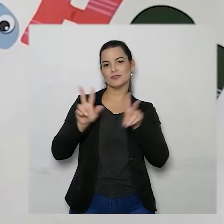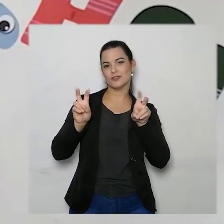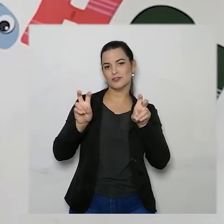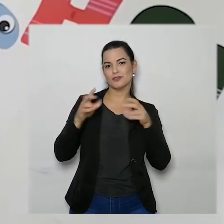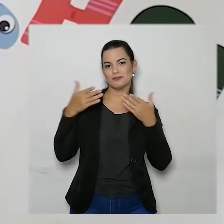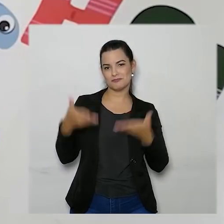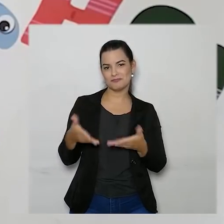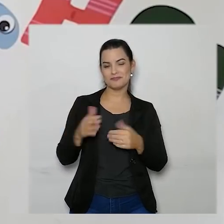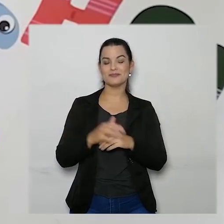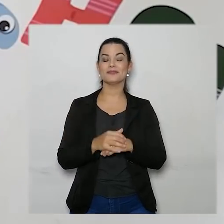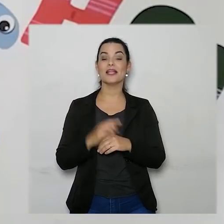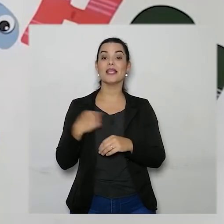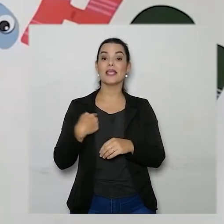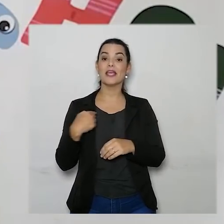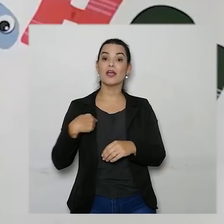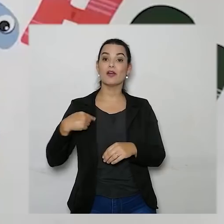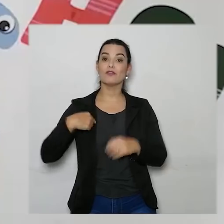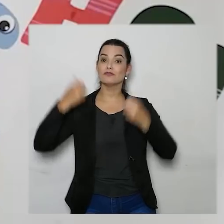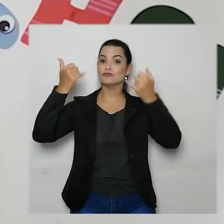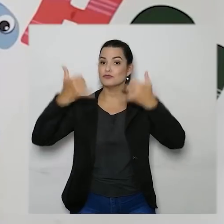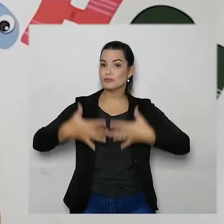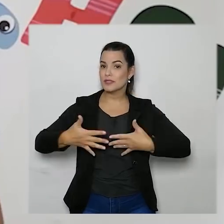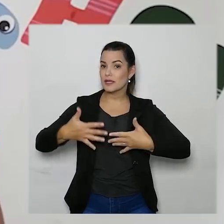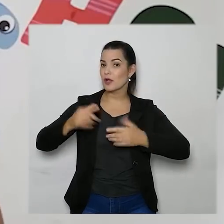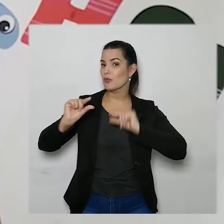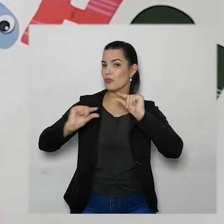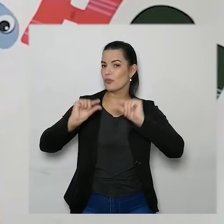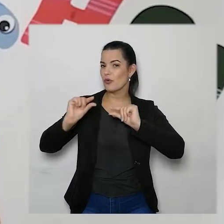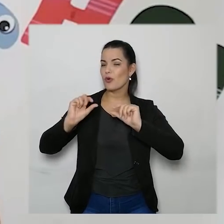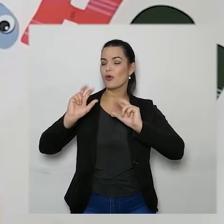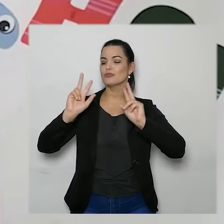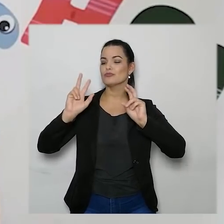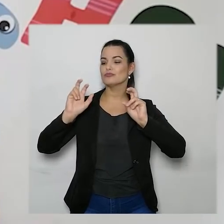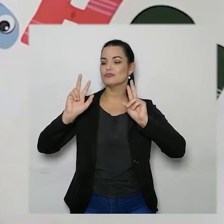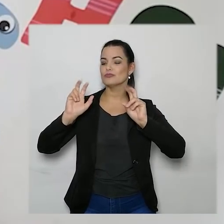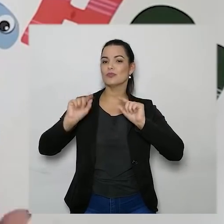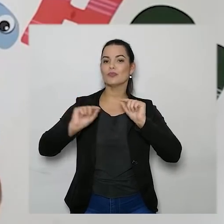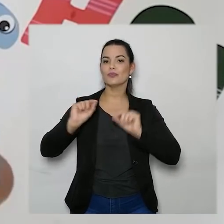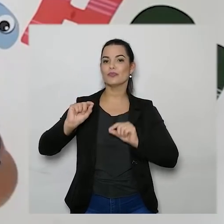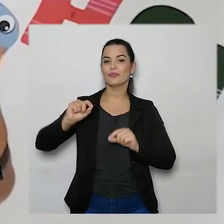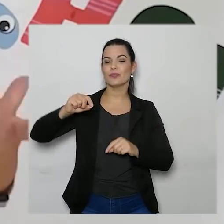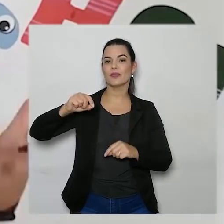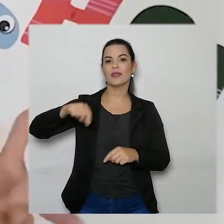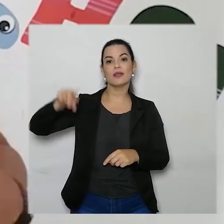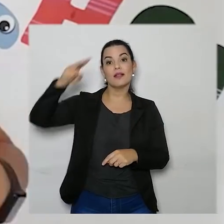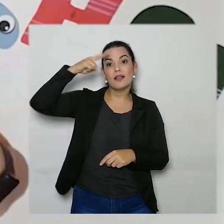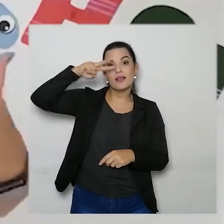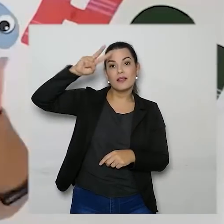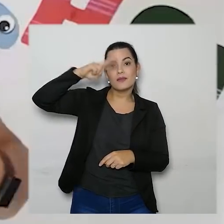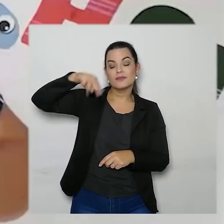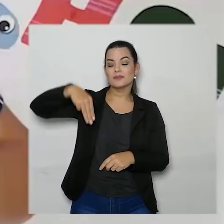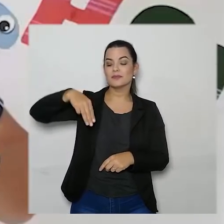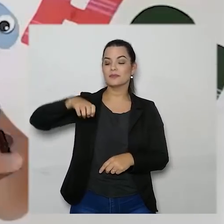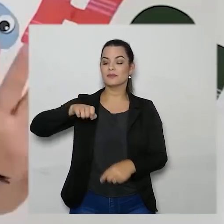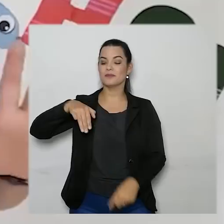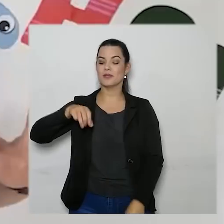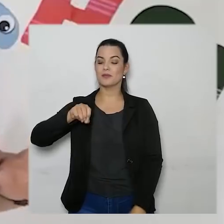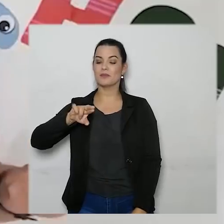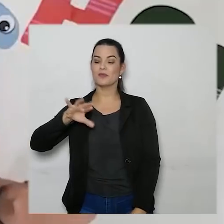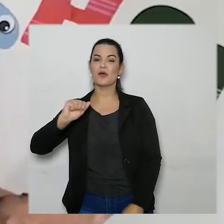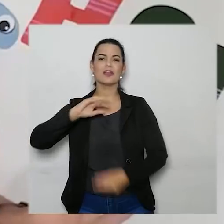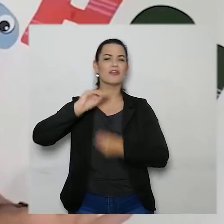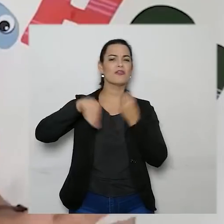para vocês a questão da nossa memória, que também envolve a memória afetiva, o nosso cérebro, sentimentos,